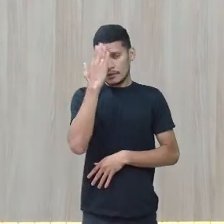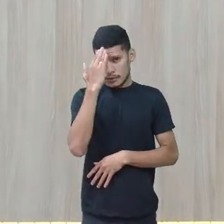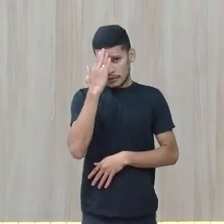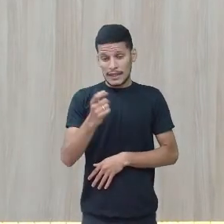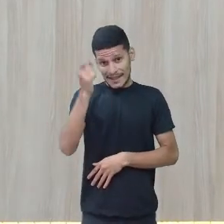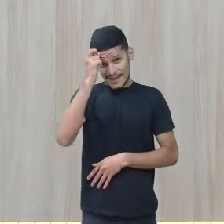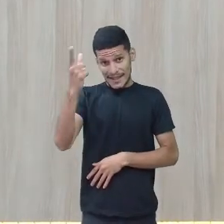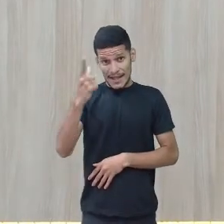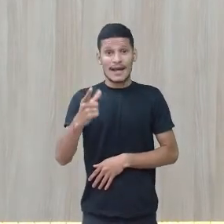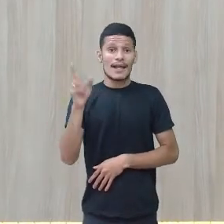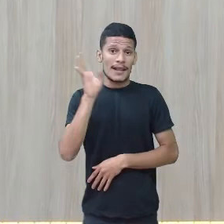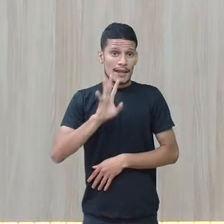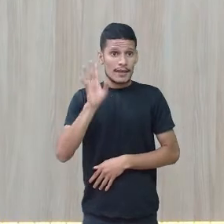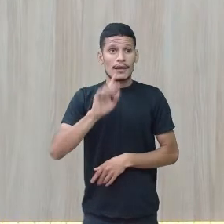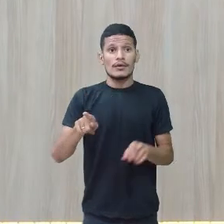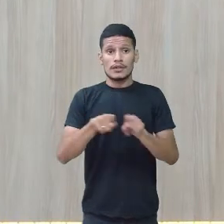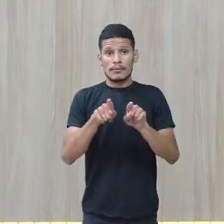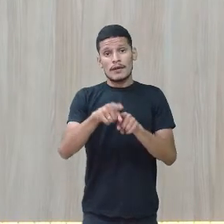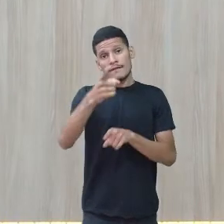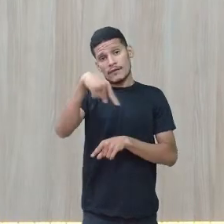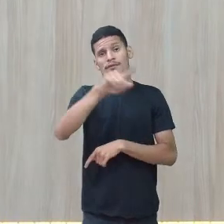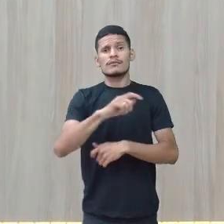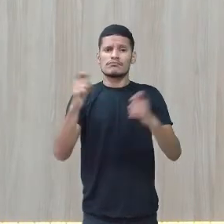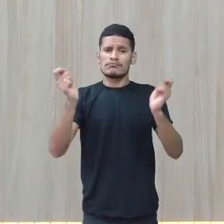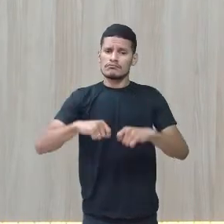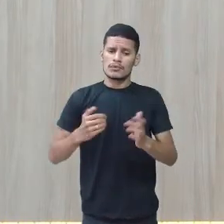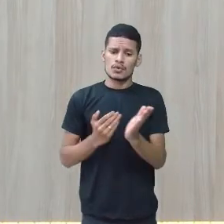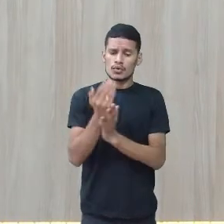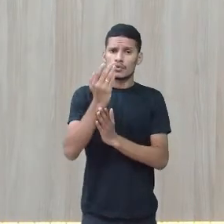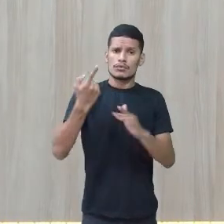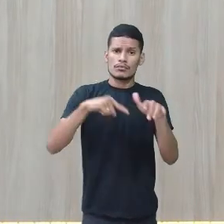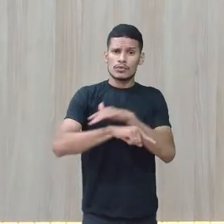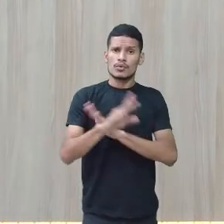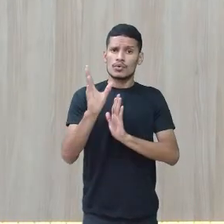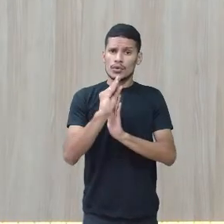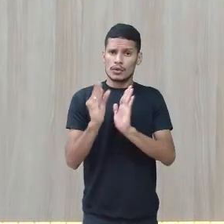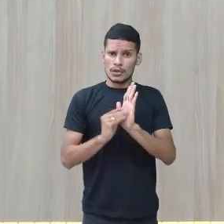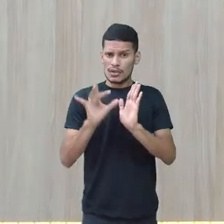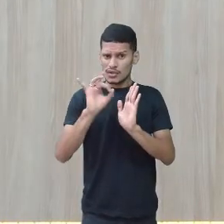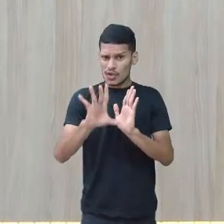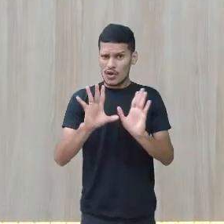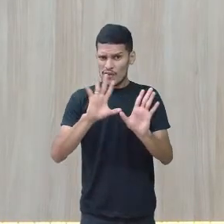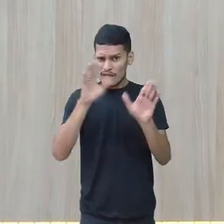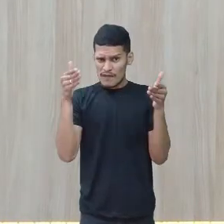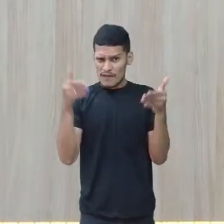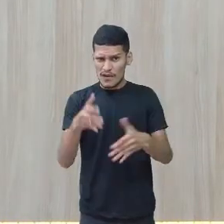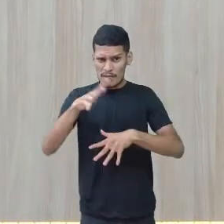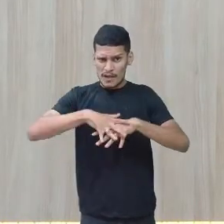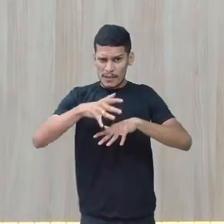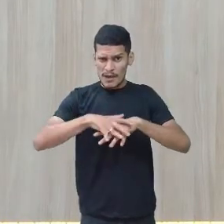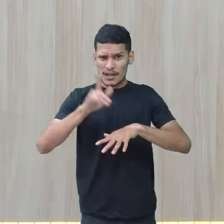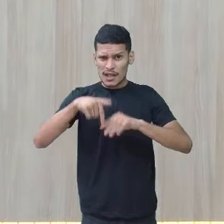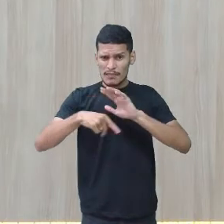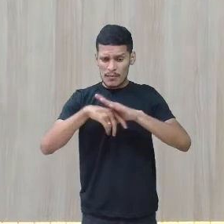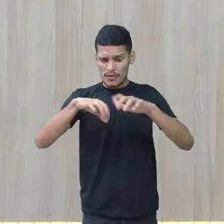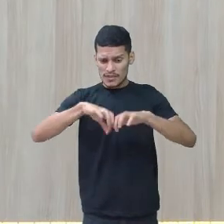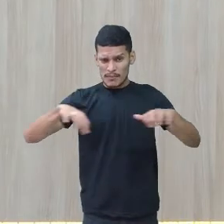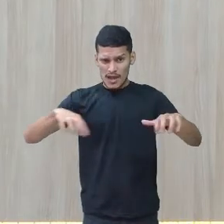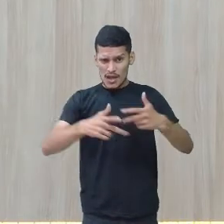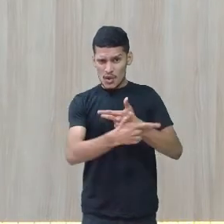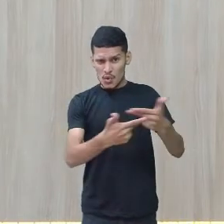uma ideia muito legal para que vocês comecem a aprofundar o conteúdo, não só achando que matemática é separado das